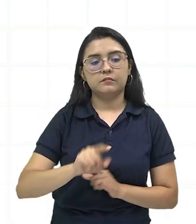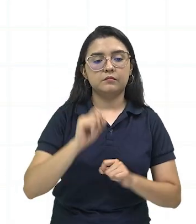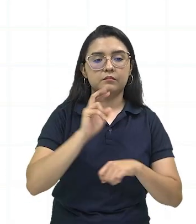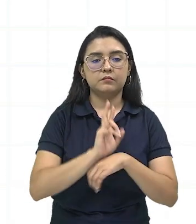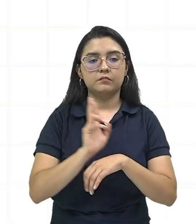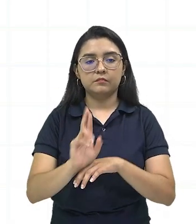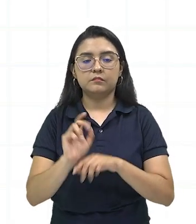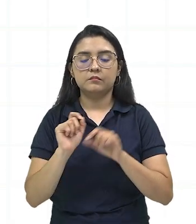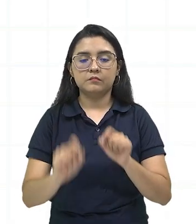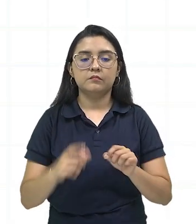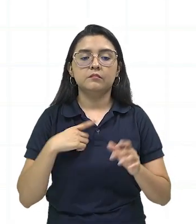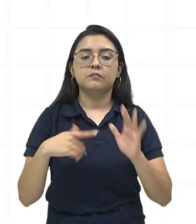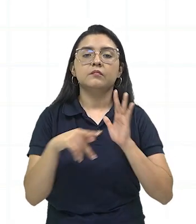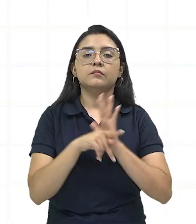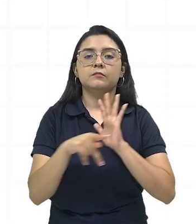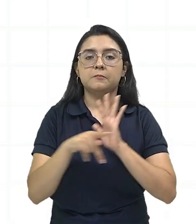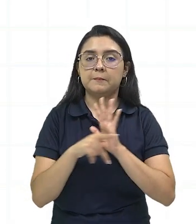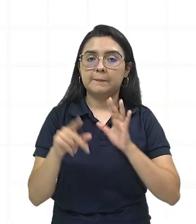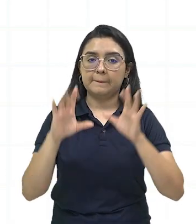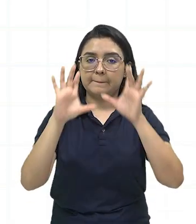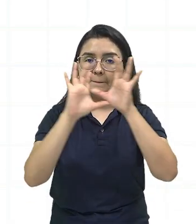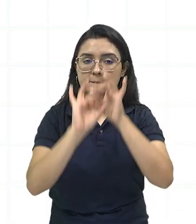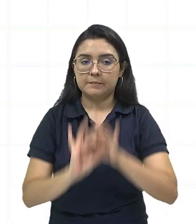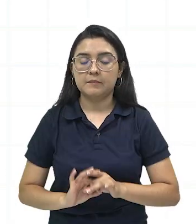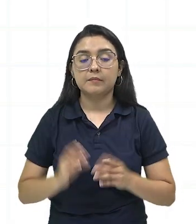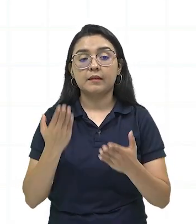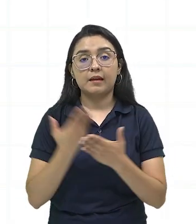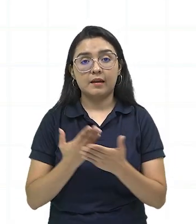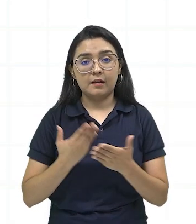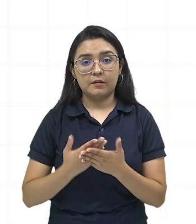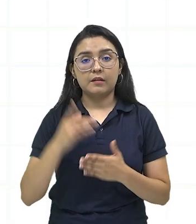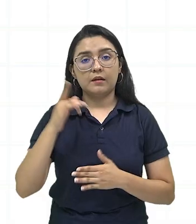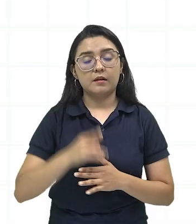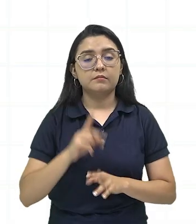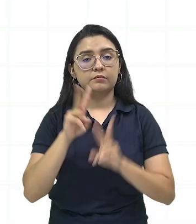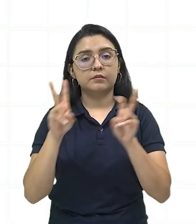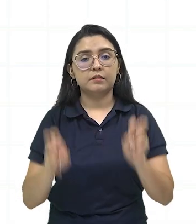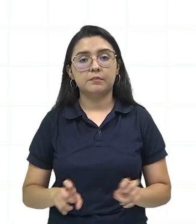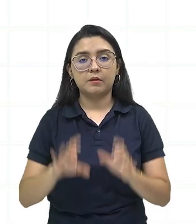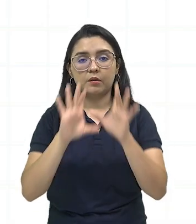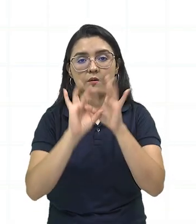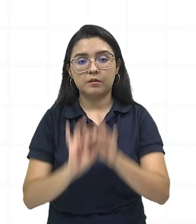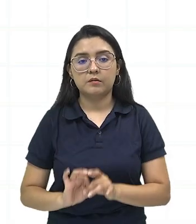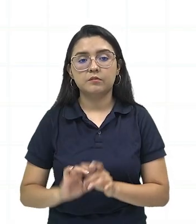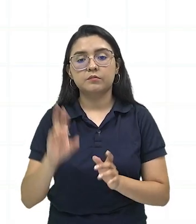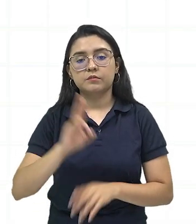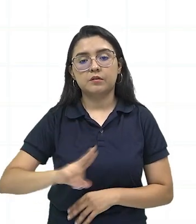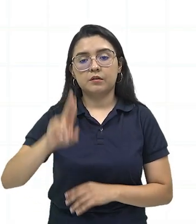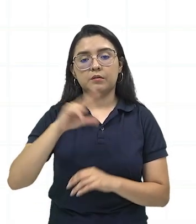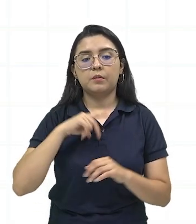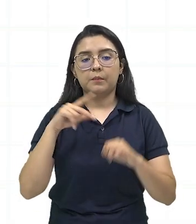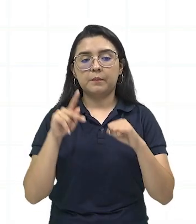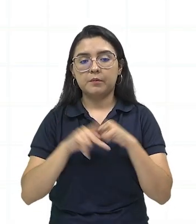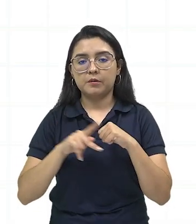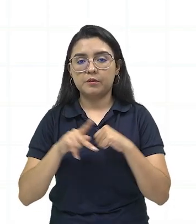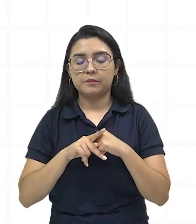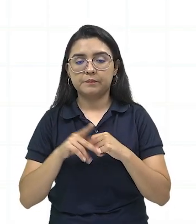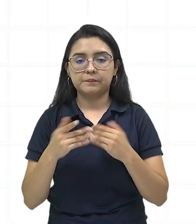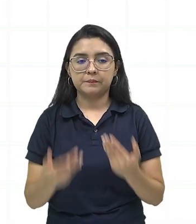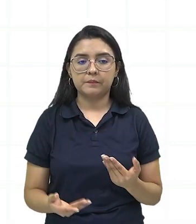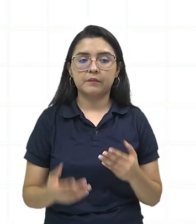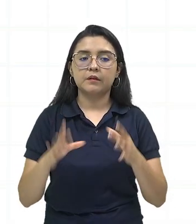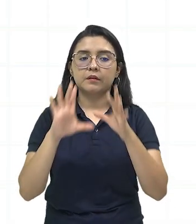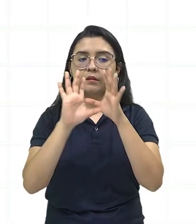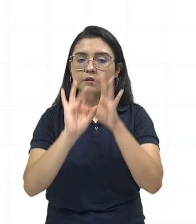de coesão. Nossa aula é sobre coesão, estamos trabalhando com o pronome relativo. A coesão